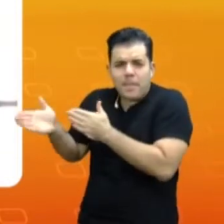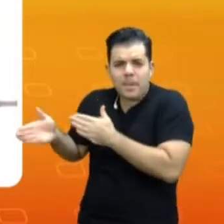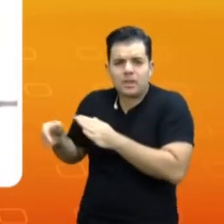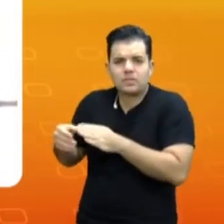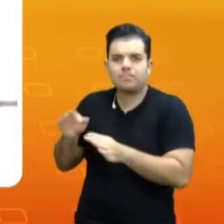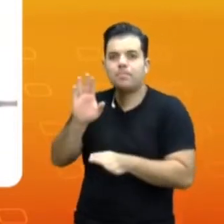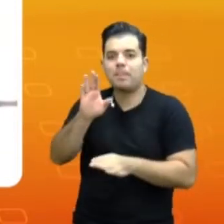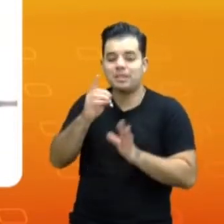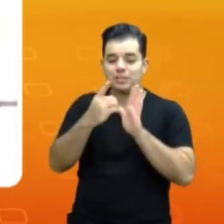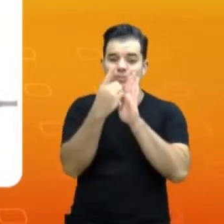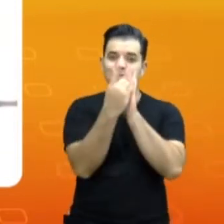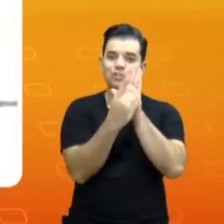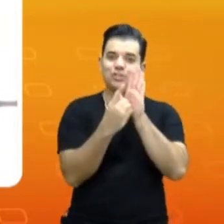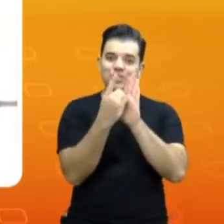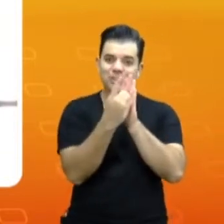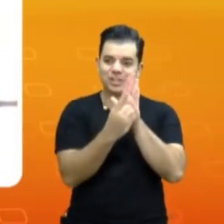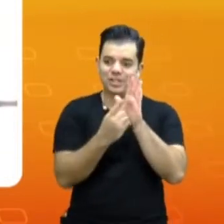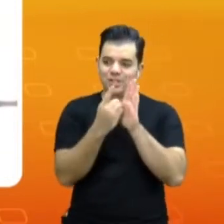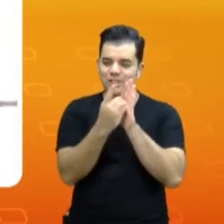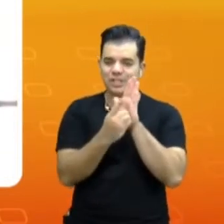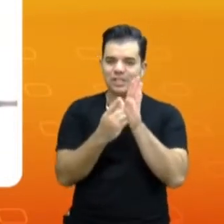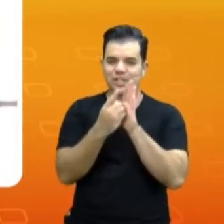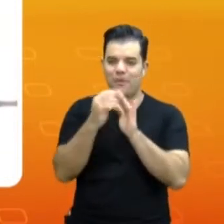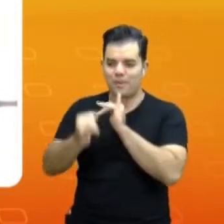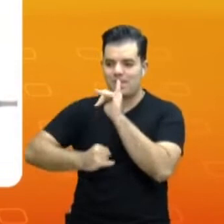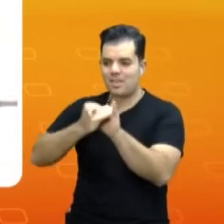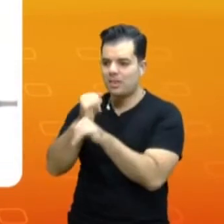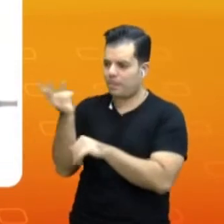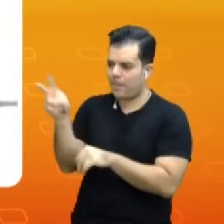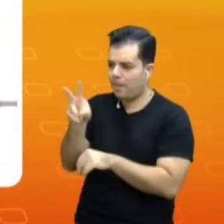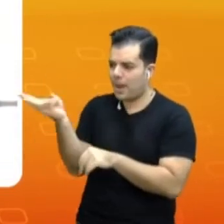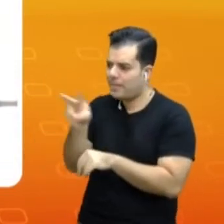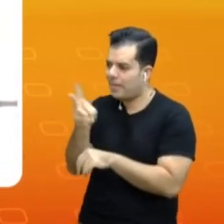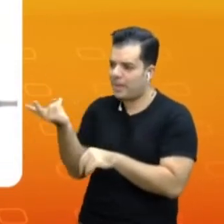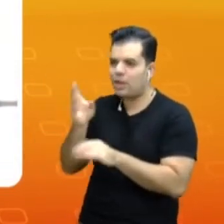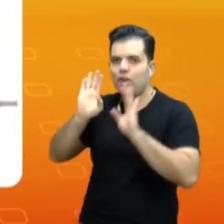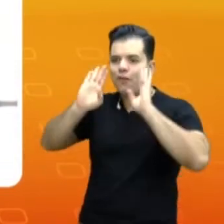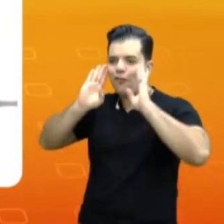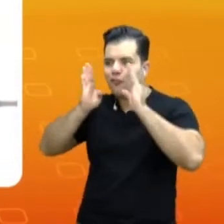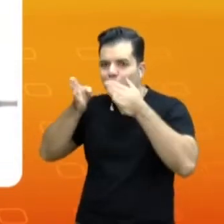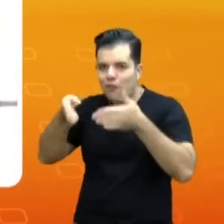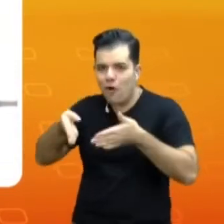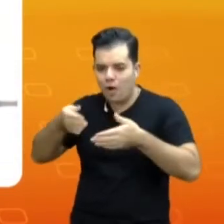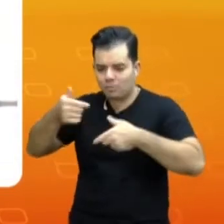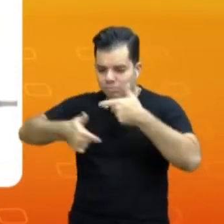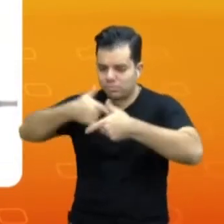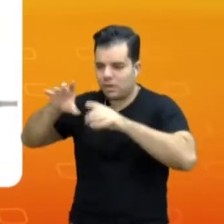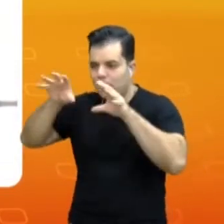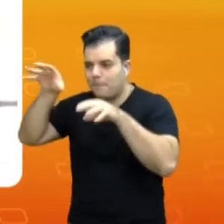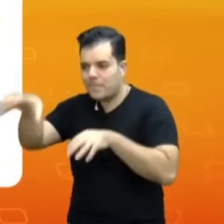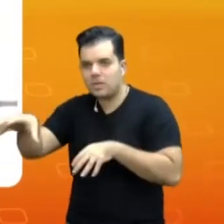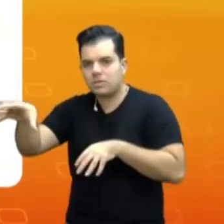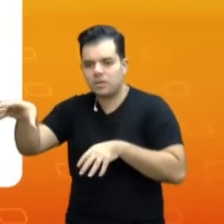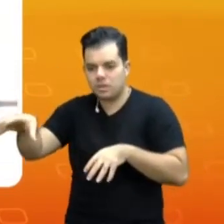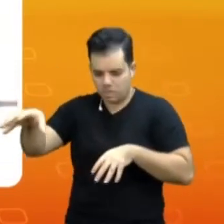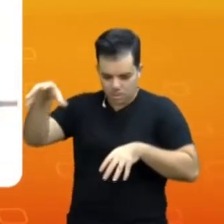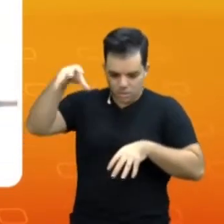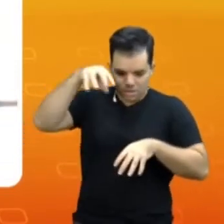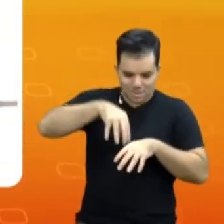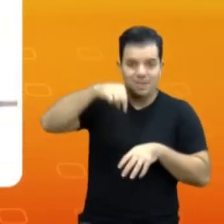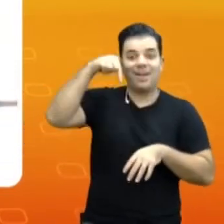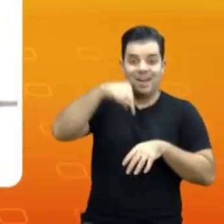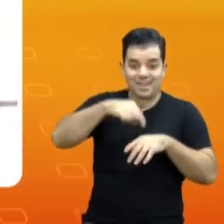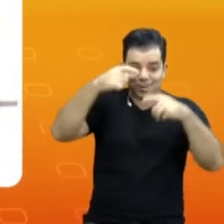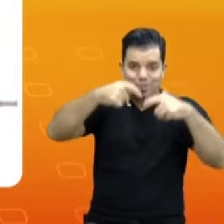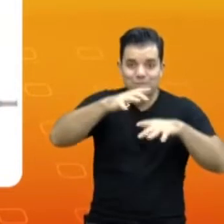de um roteamento digital, foi possível que a gente concentrasse este fluxo e esse rito na produção.